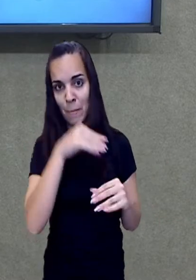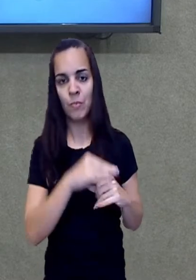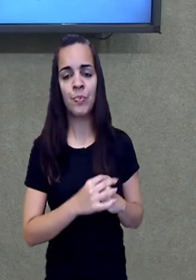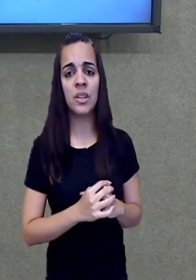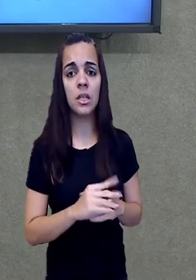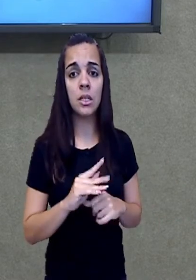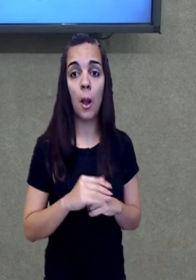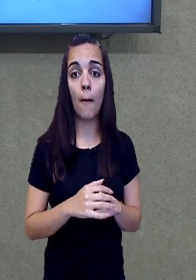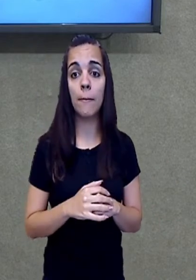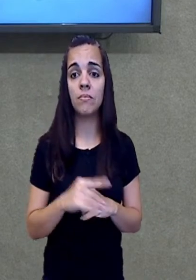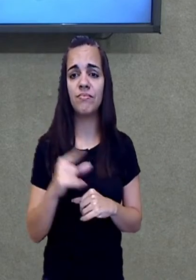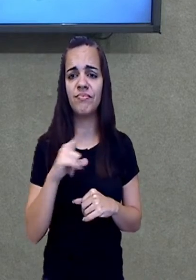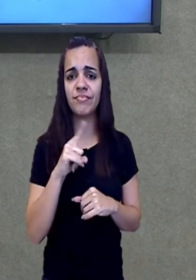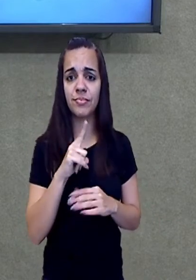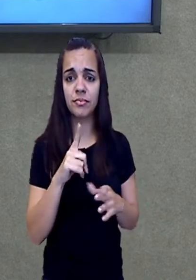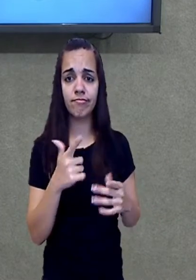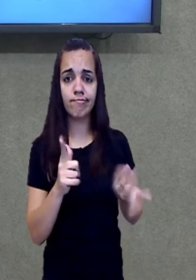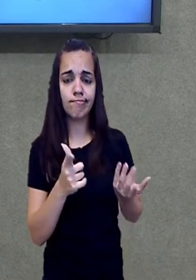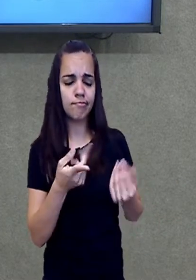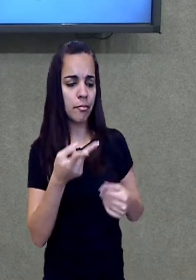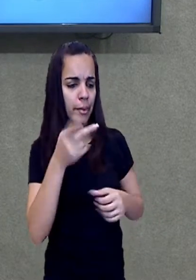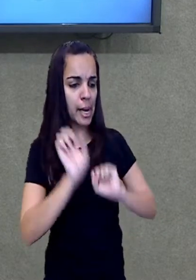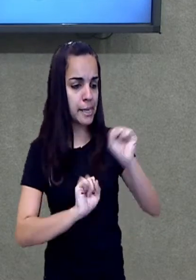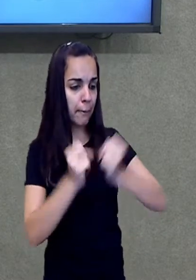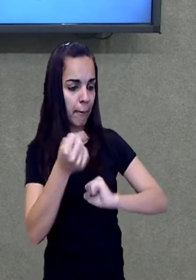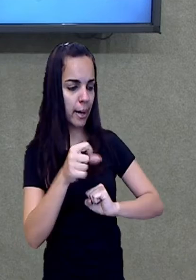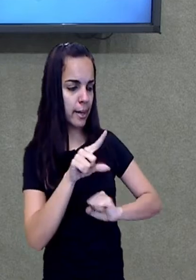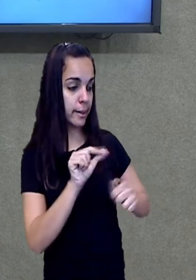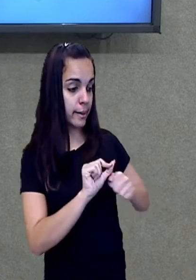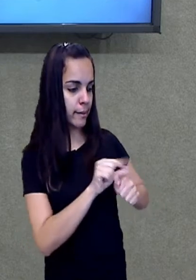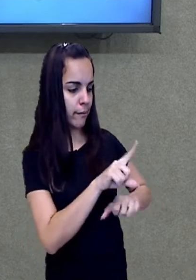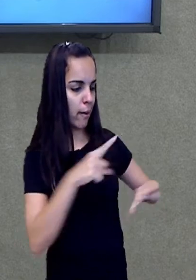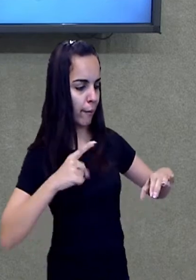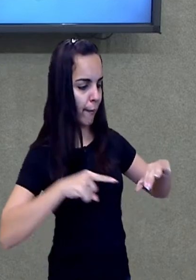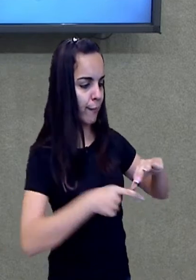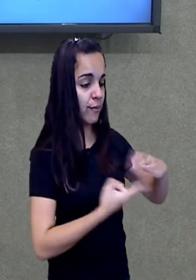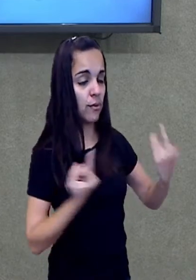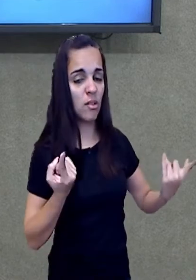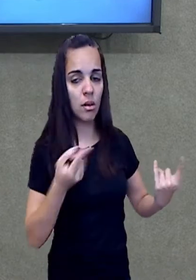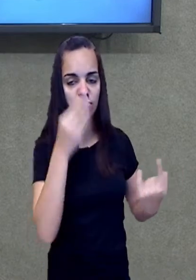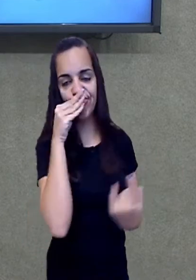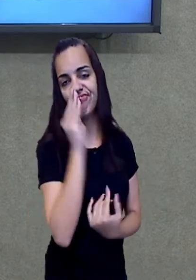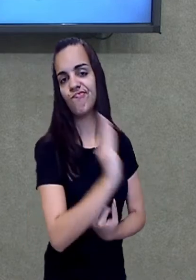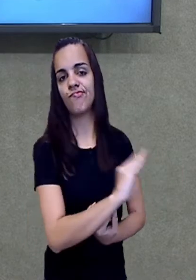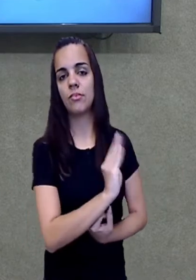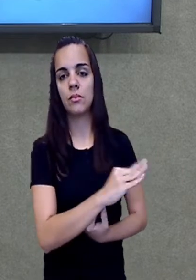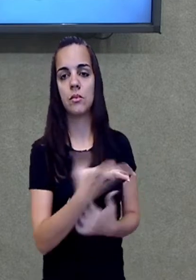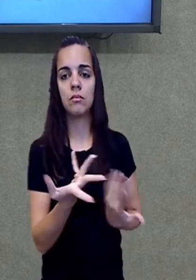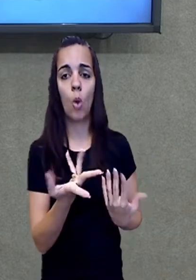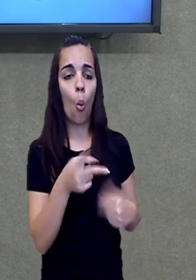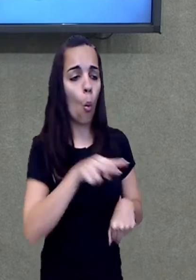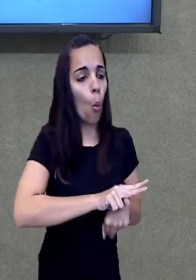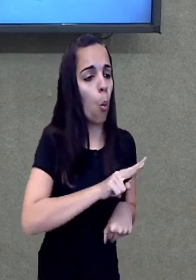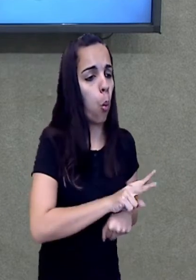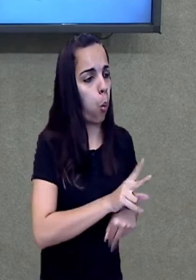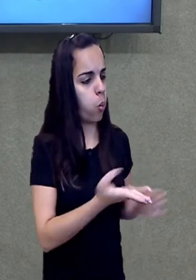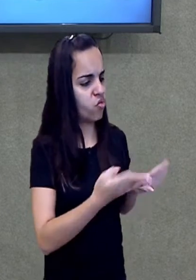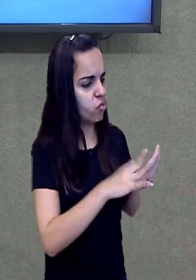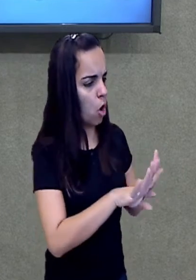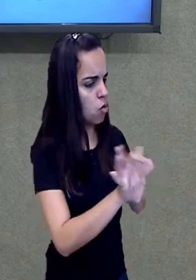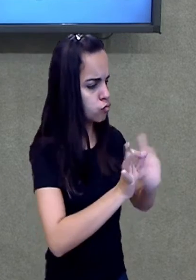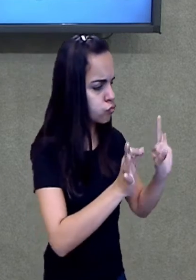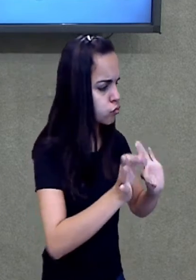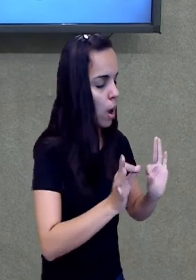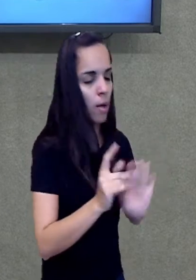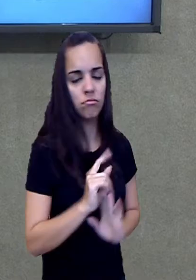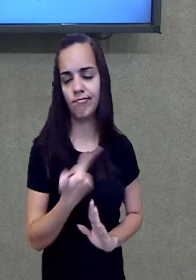acontecendo? Não tinham órgãos que fiscalizavam, não tinha pessoas para fiscalizar, órgãos públicos, então as empresas largavam.